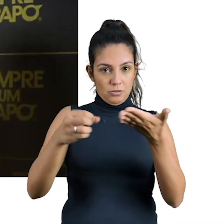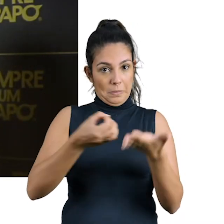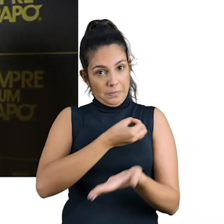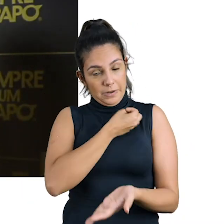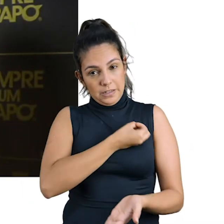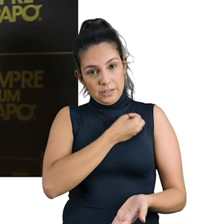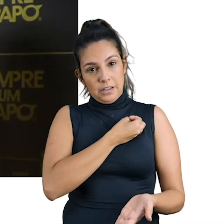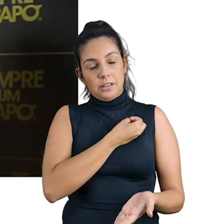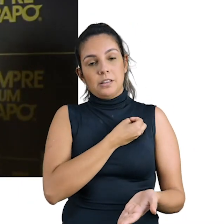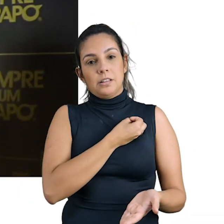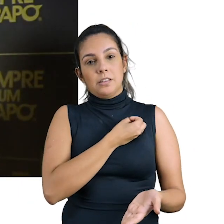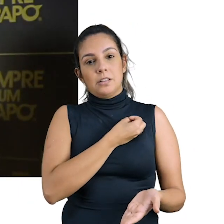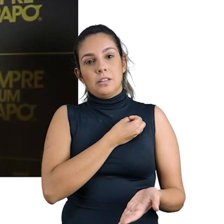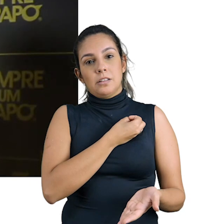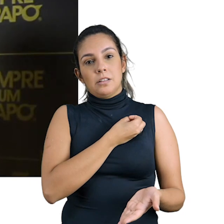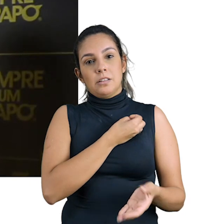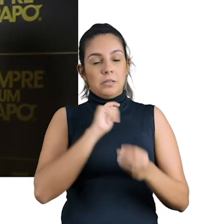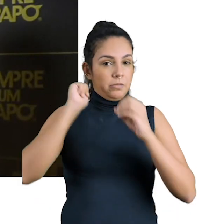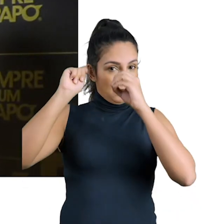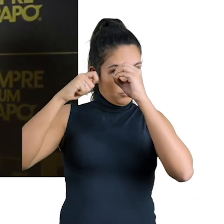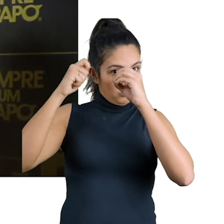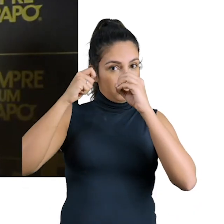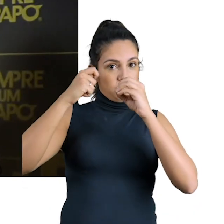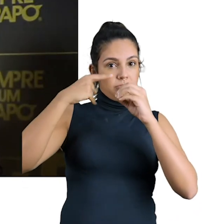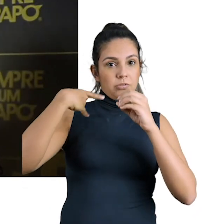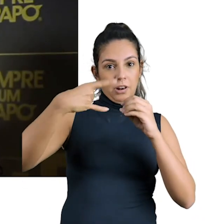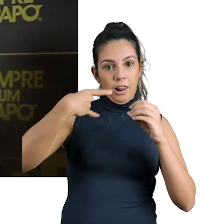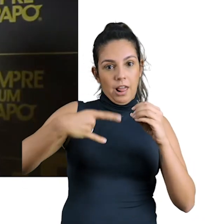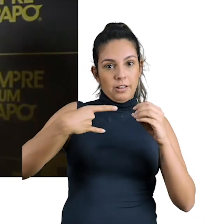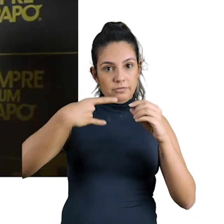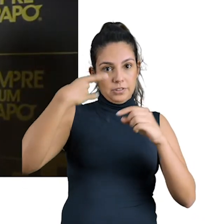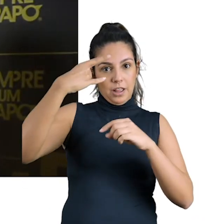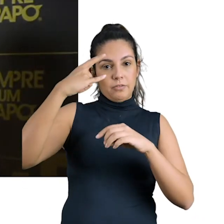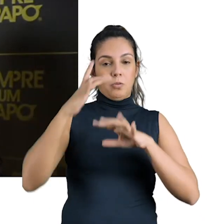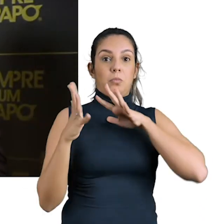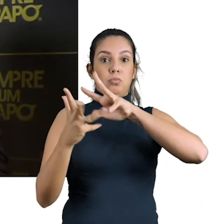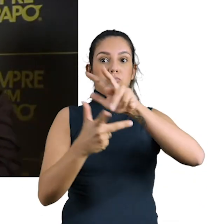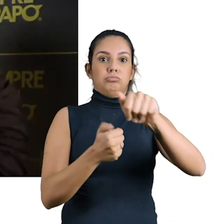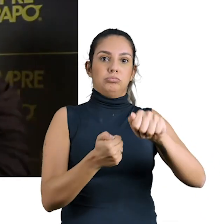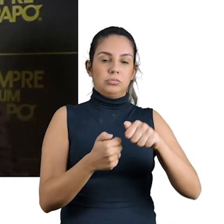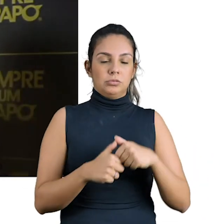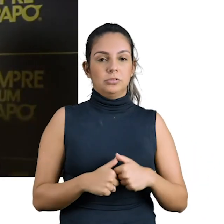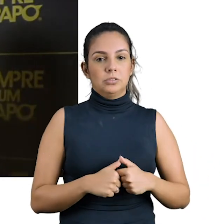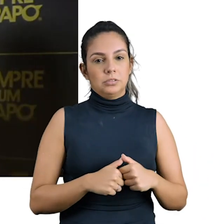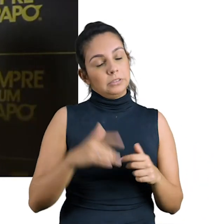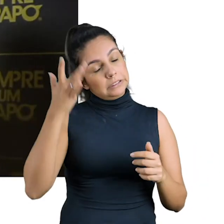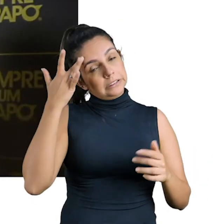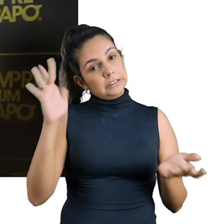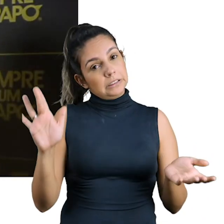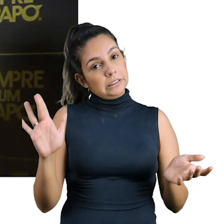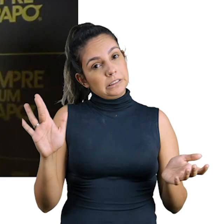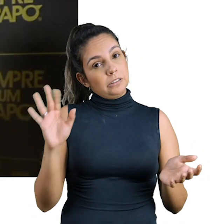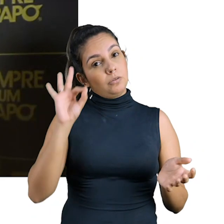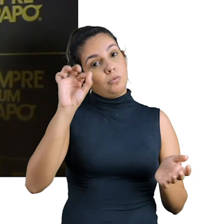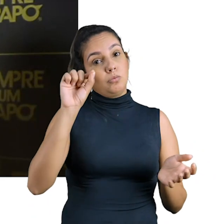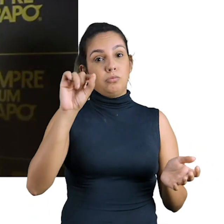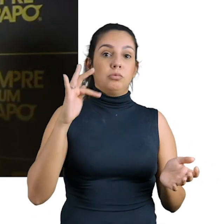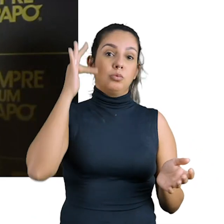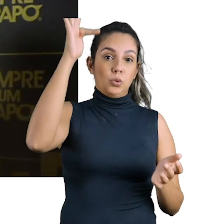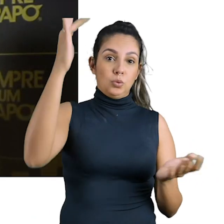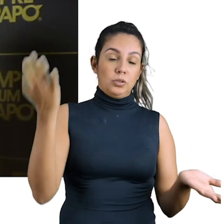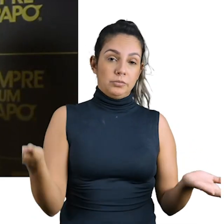presentes e pilotando lives aí com o mundo inteiro. Mas sabe-se lá do que será o